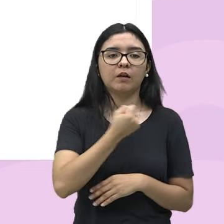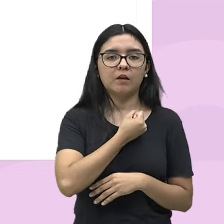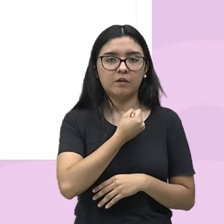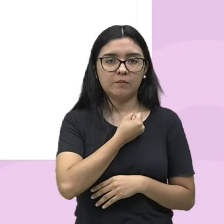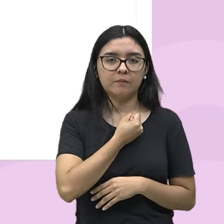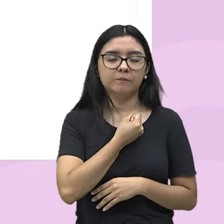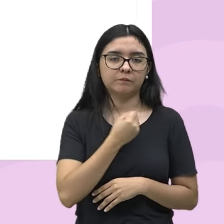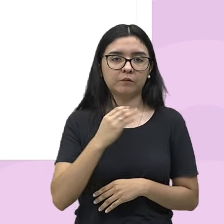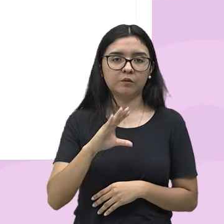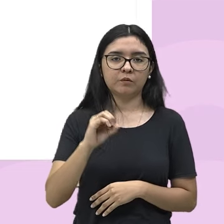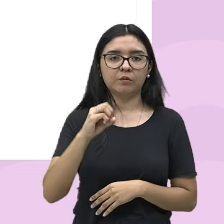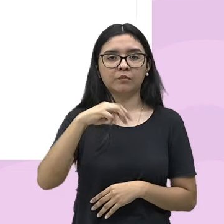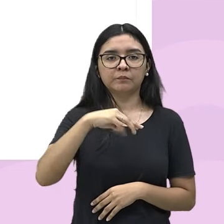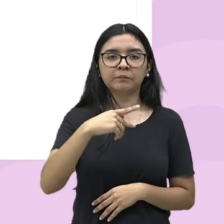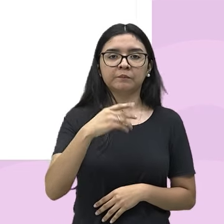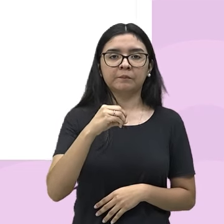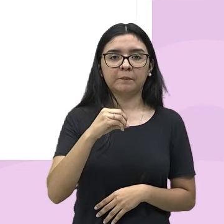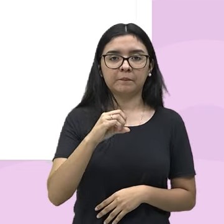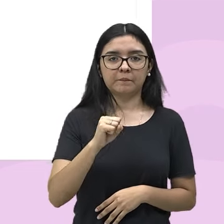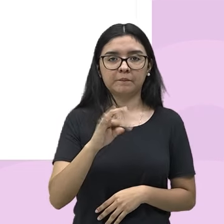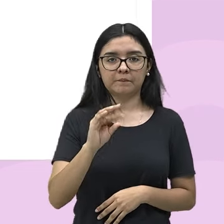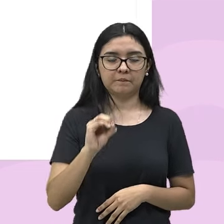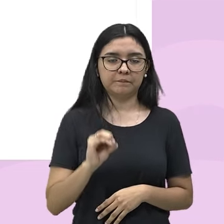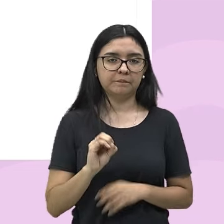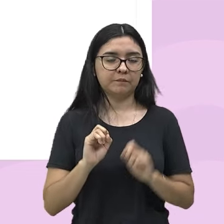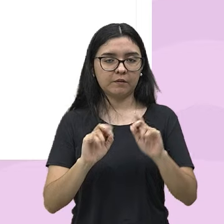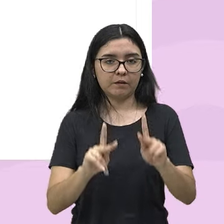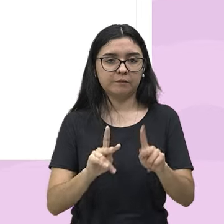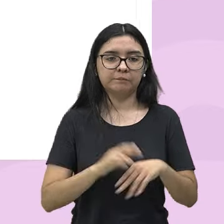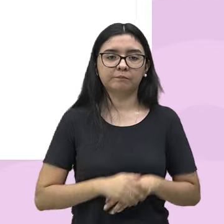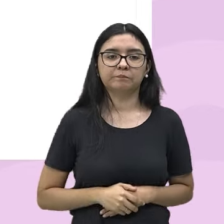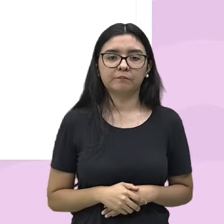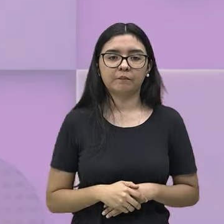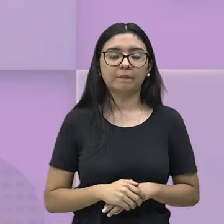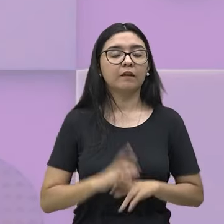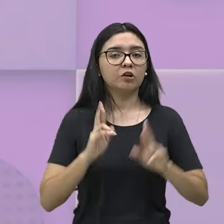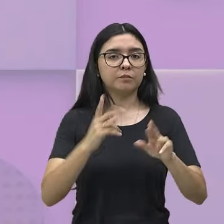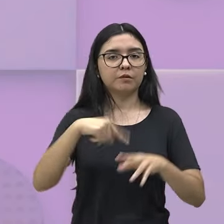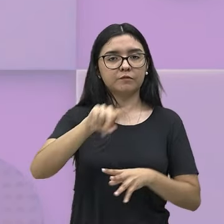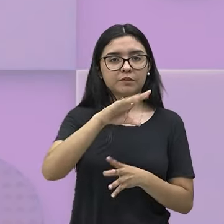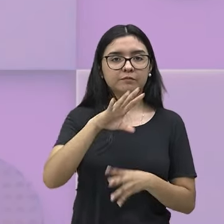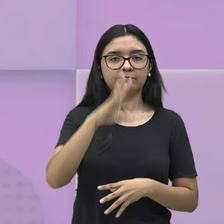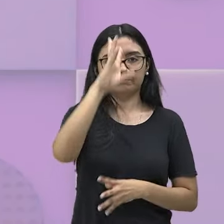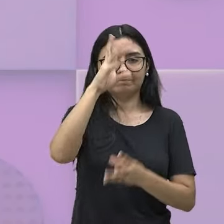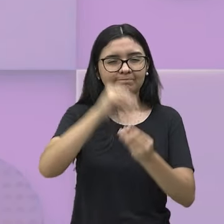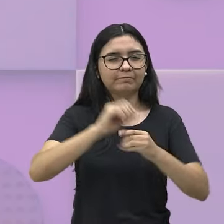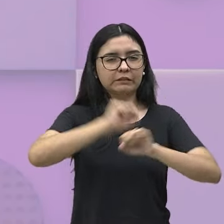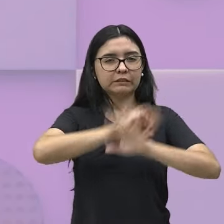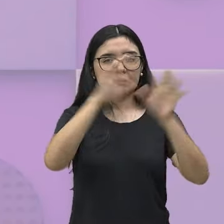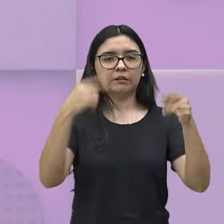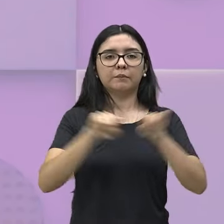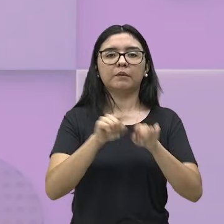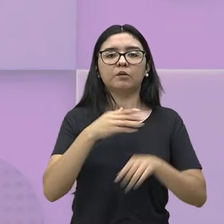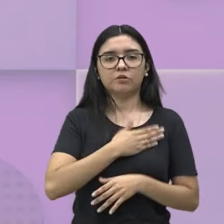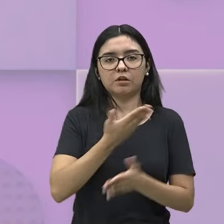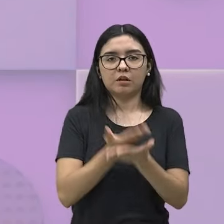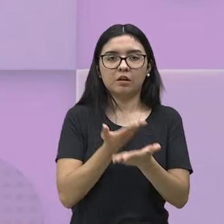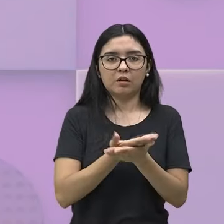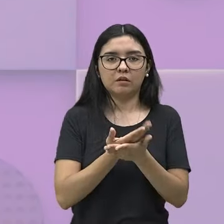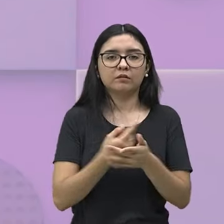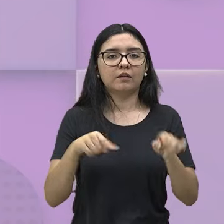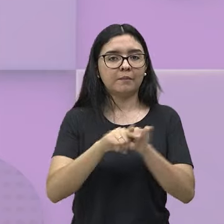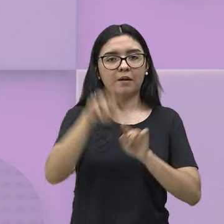um número composto. Beleza? Agora sim, espero que você tenha compreendido, tenha gostado da nossa aula, que você tenha